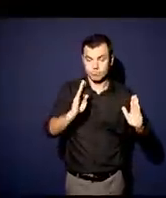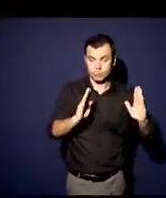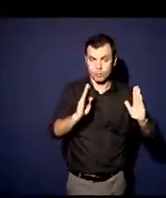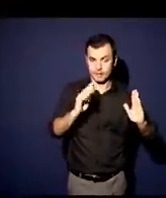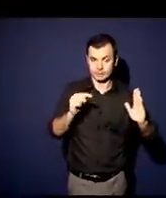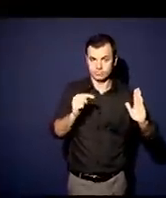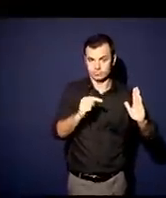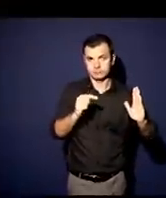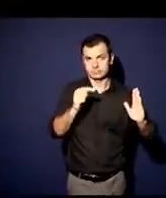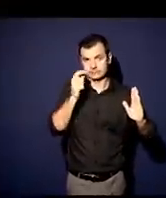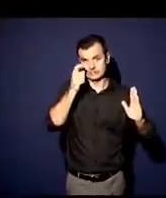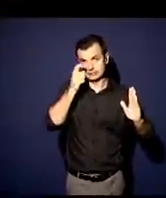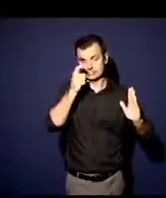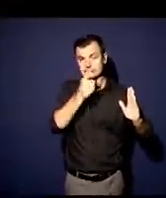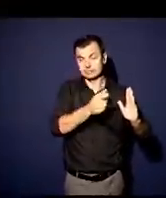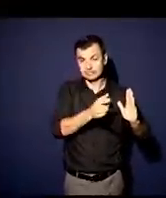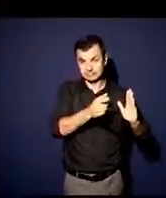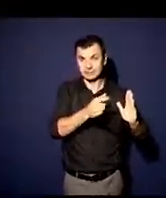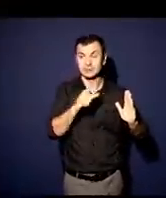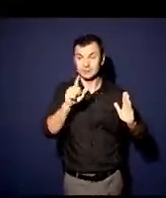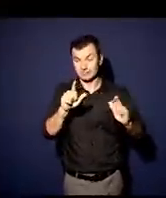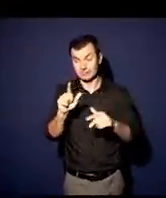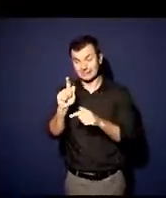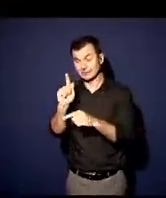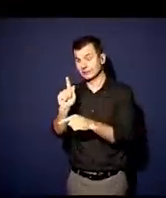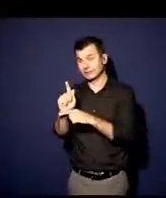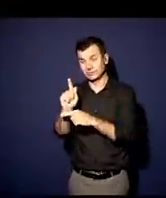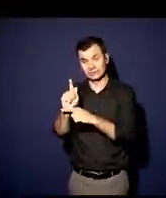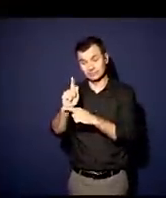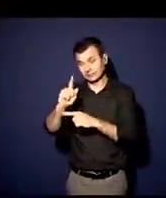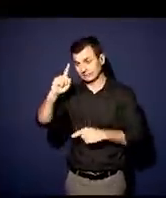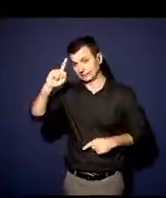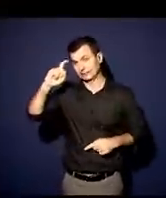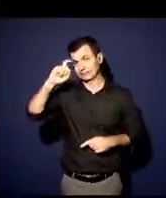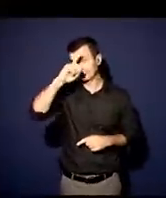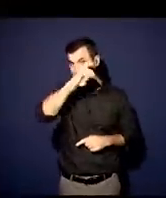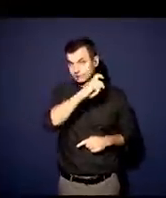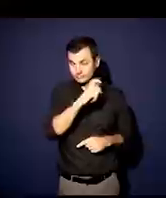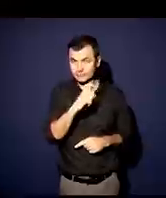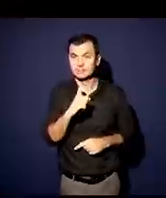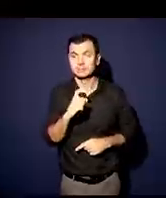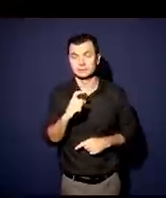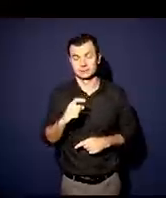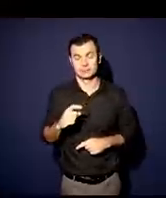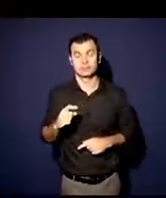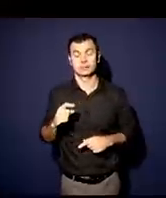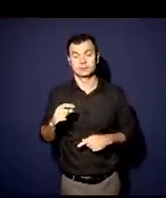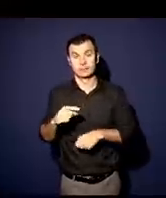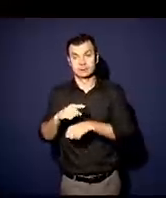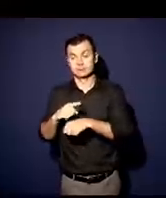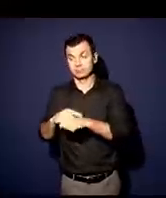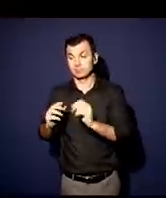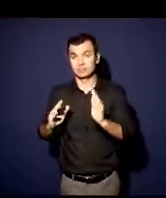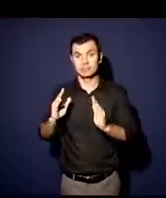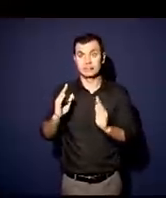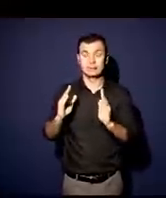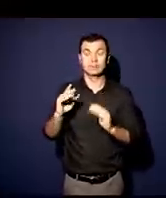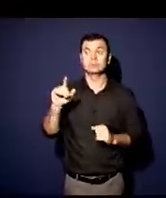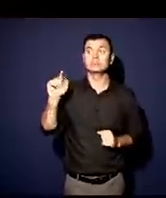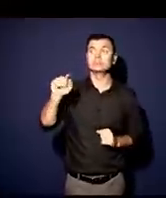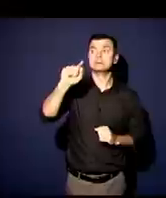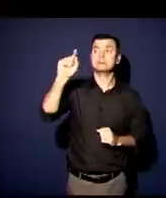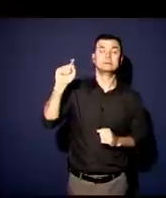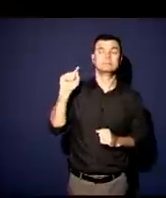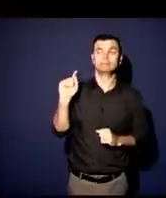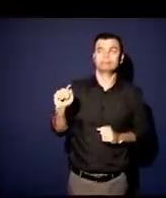interessante, é um momento infernal para o gestor. Há muito tempo que eu não vejo uma situação onde existem dúvidas tão grandes